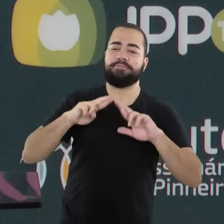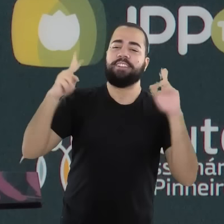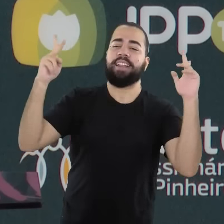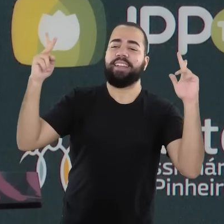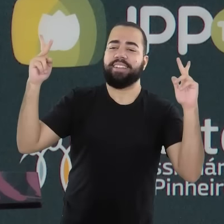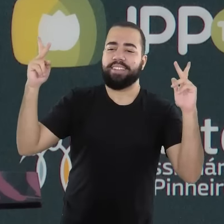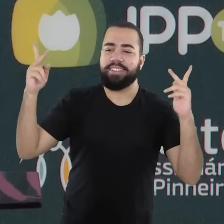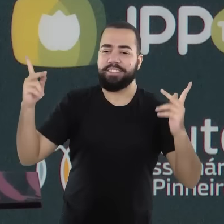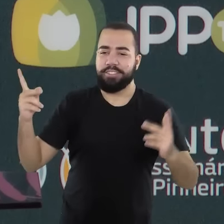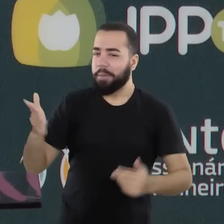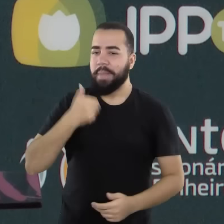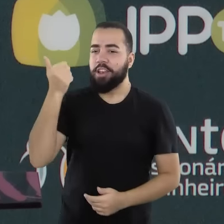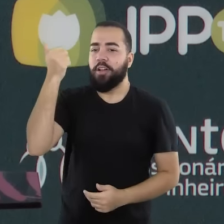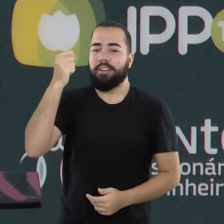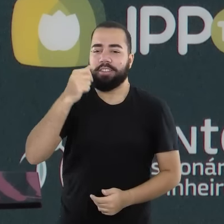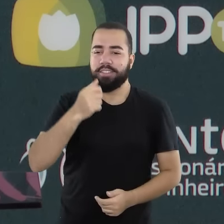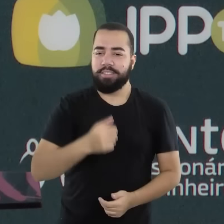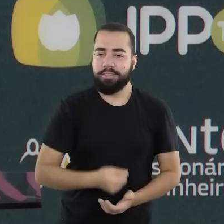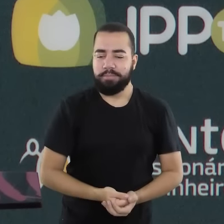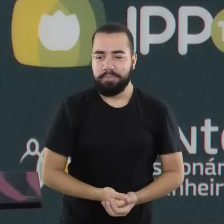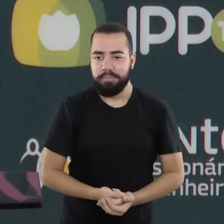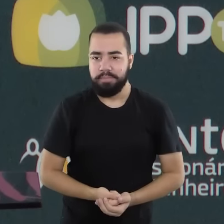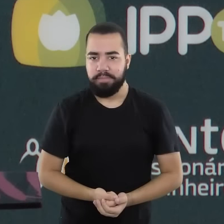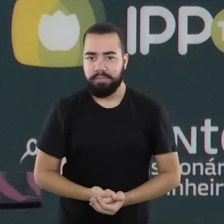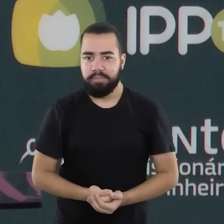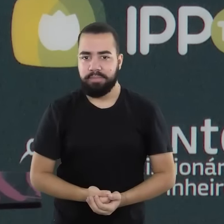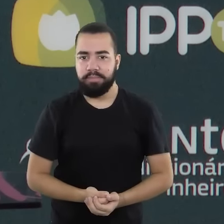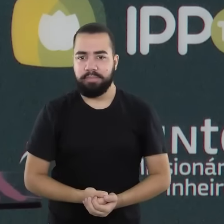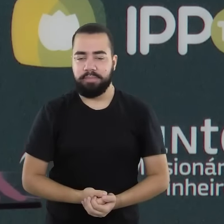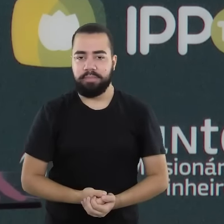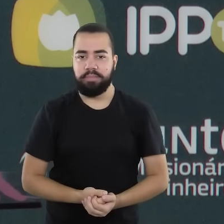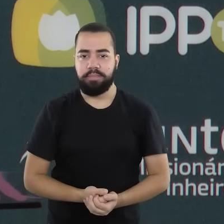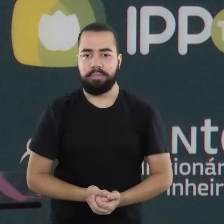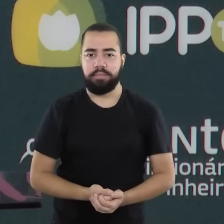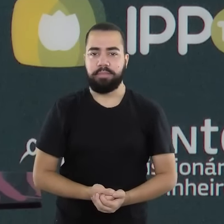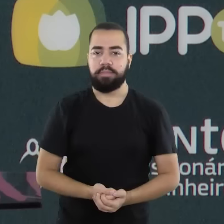diferenciados, melhores do que os outros.